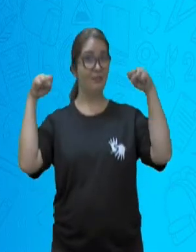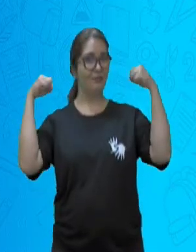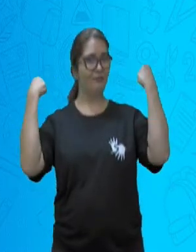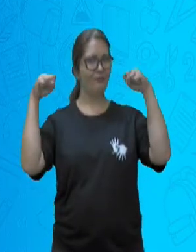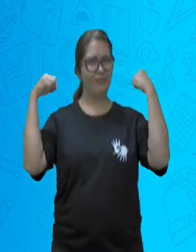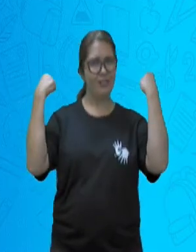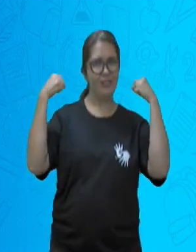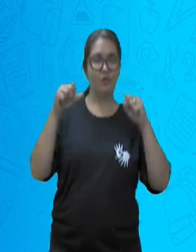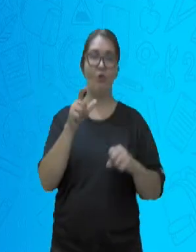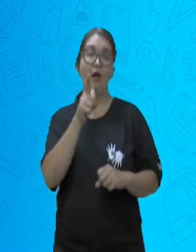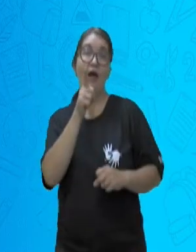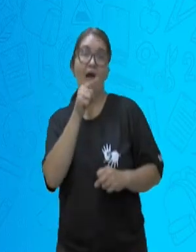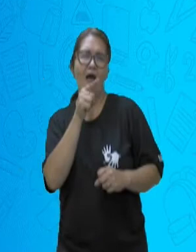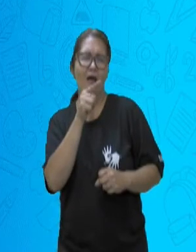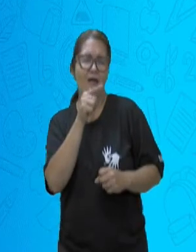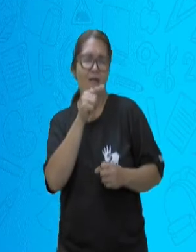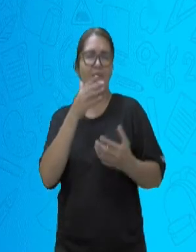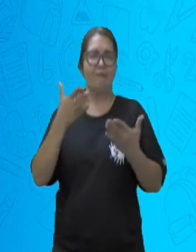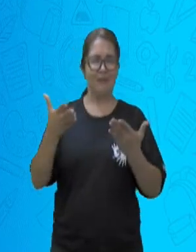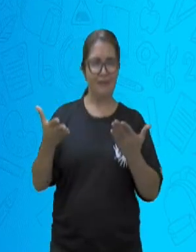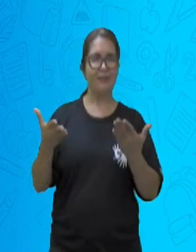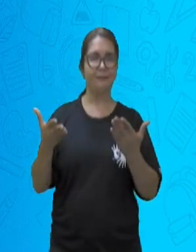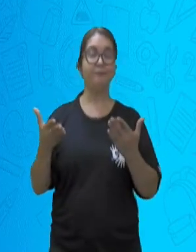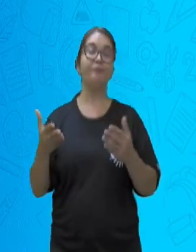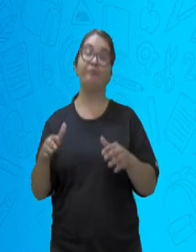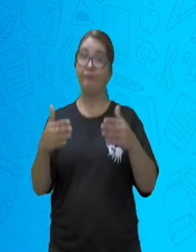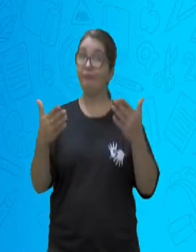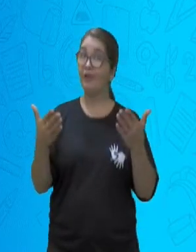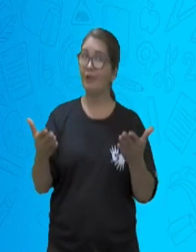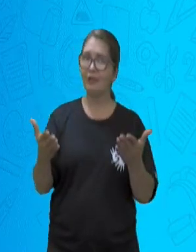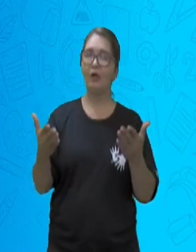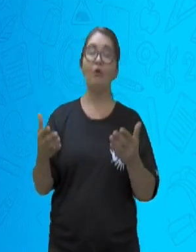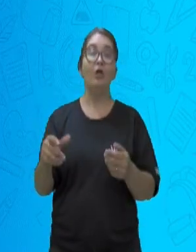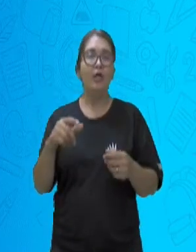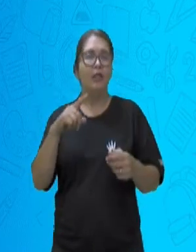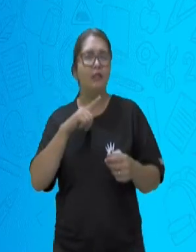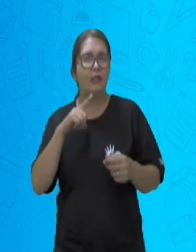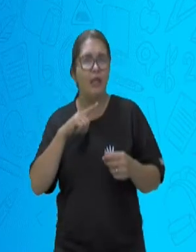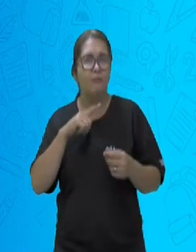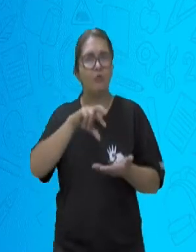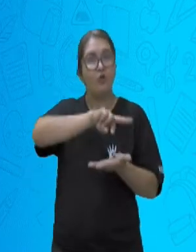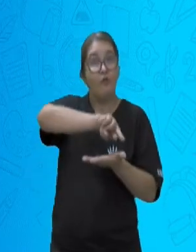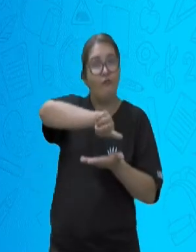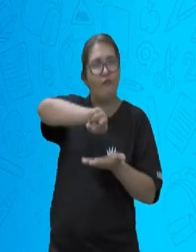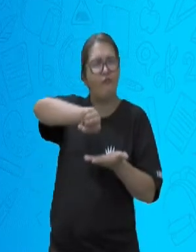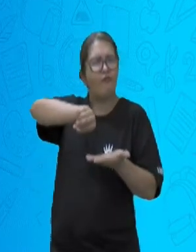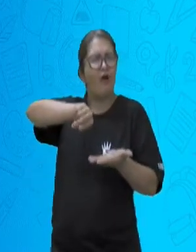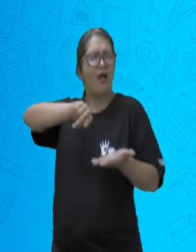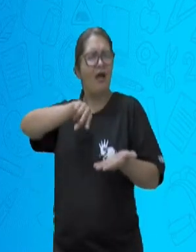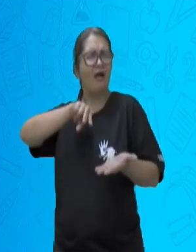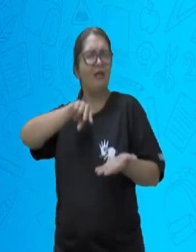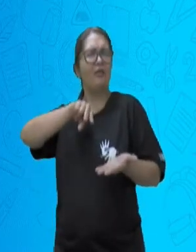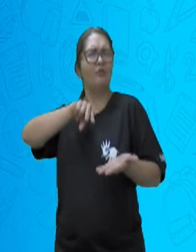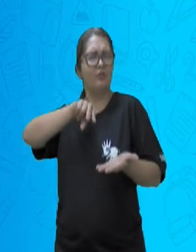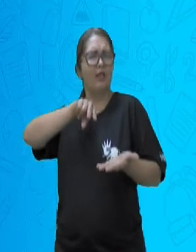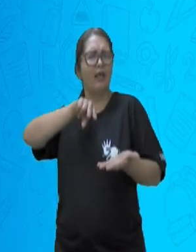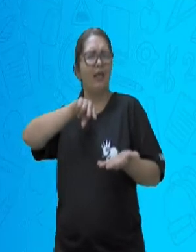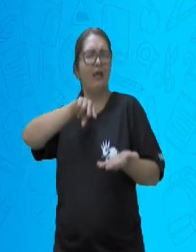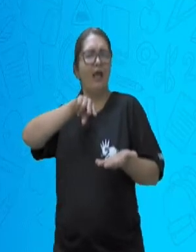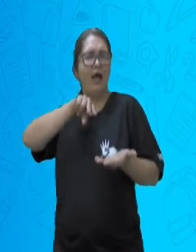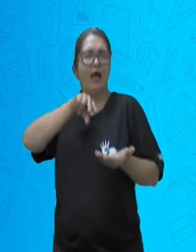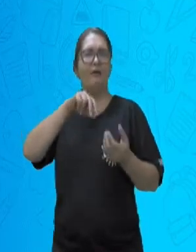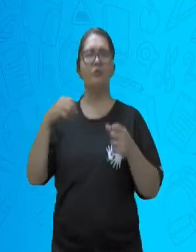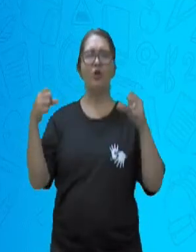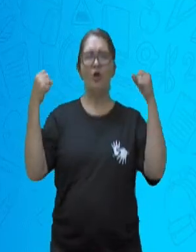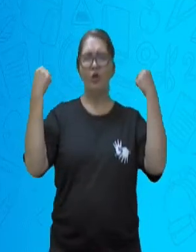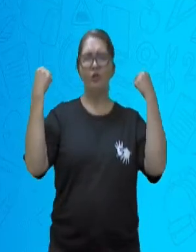vários fatores. Dentre eles, nós temos a prática e hábitos saudáveis. Dormir